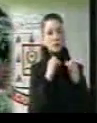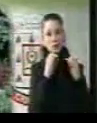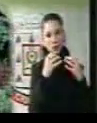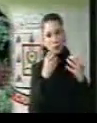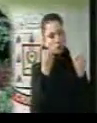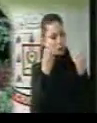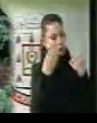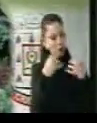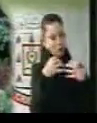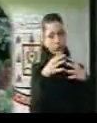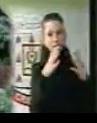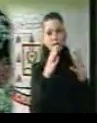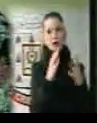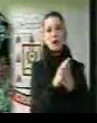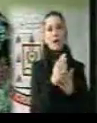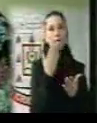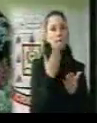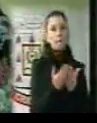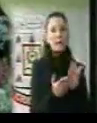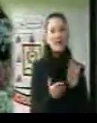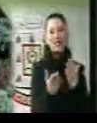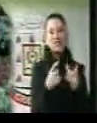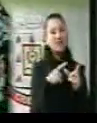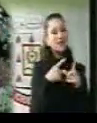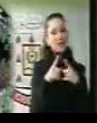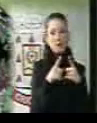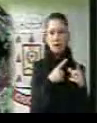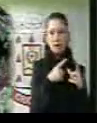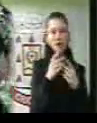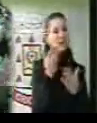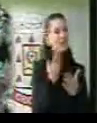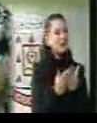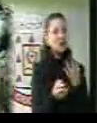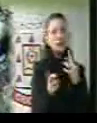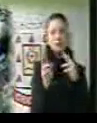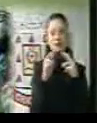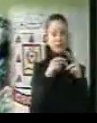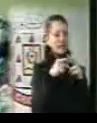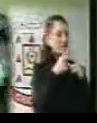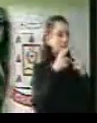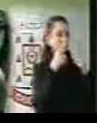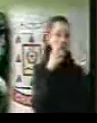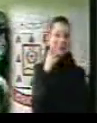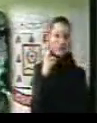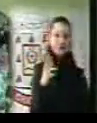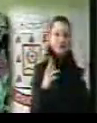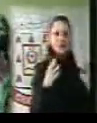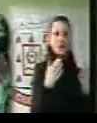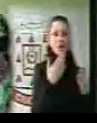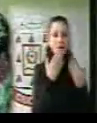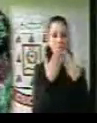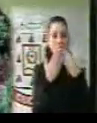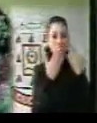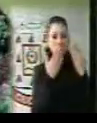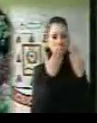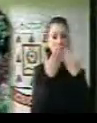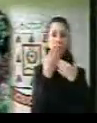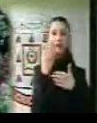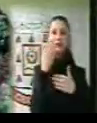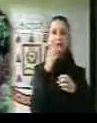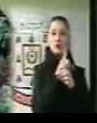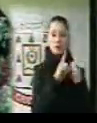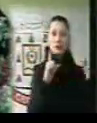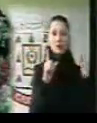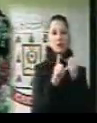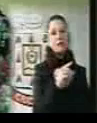a perda na economia, a perda no desemprego, a perda em vários setores, inclusive o reflexo social que tem na falta